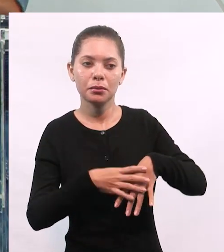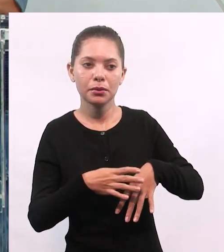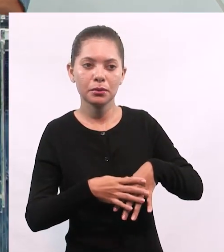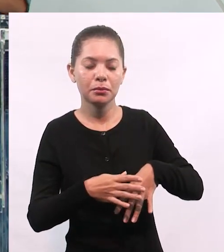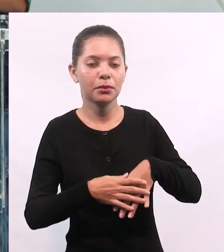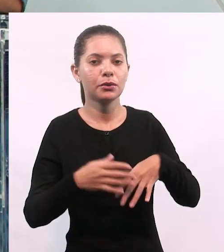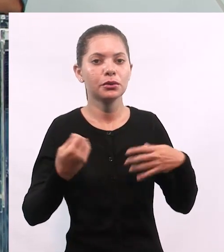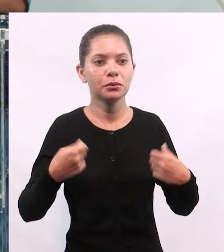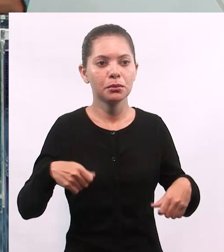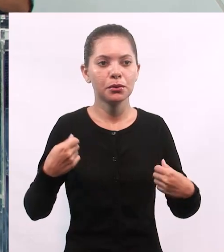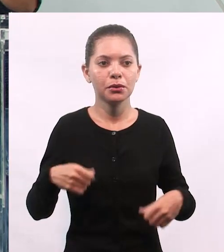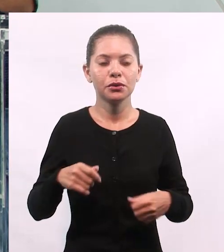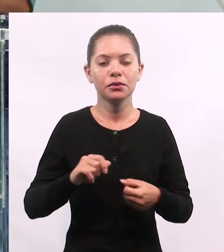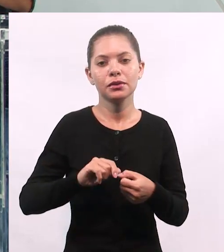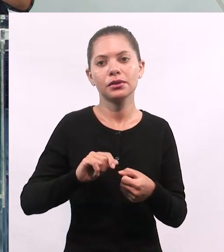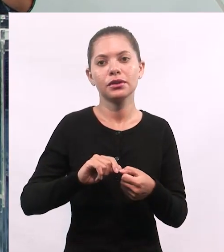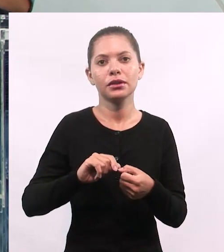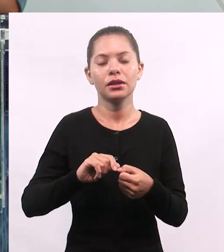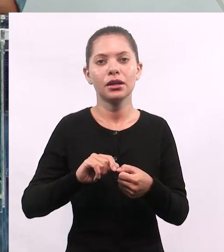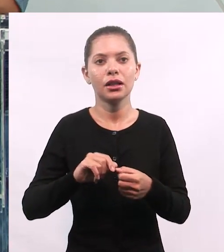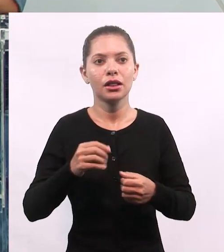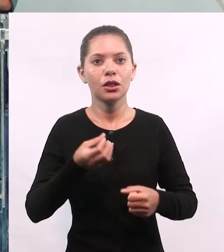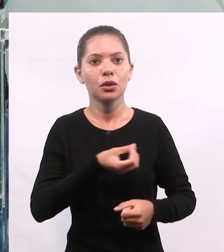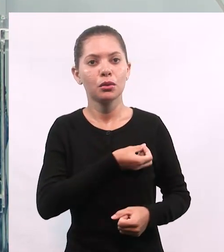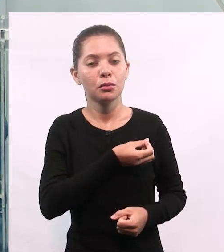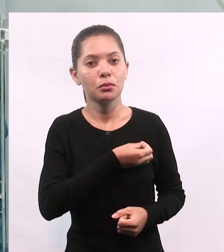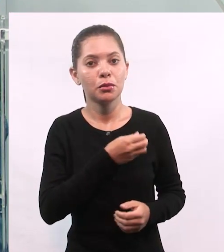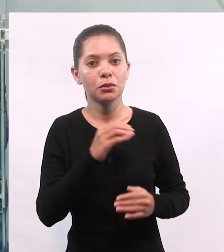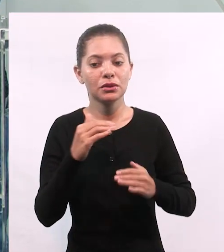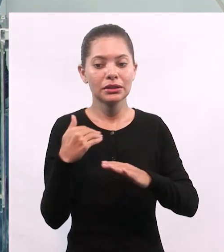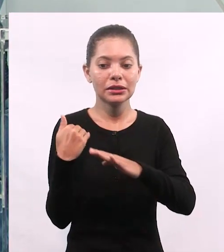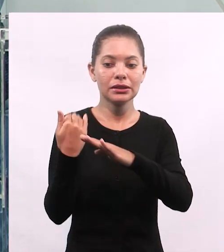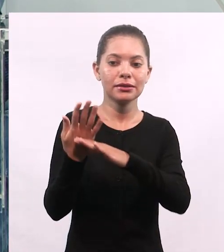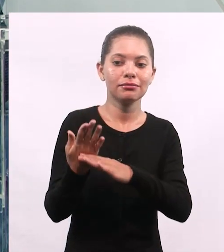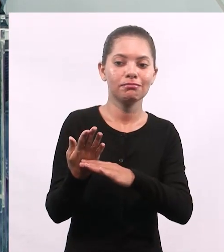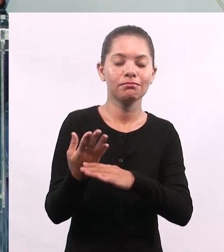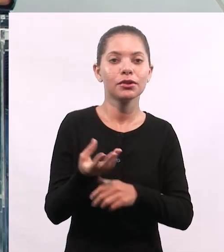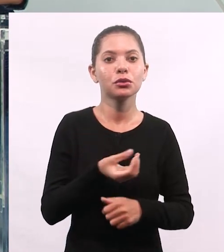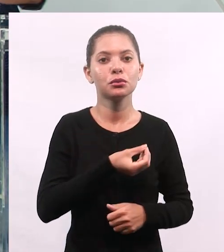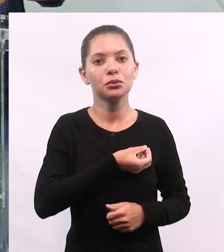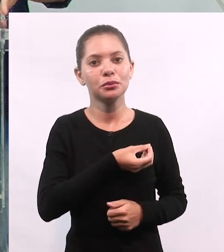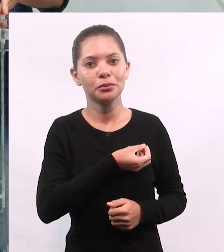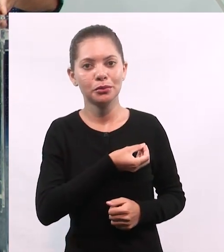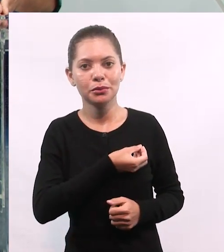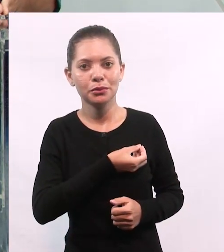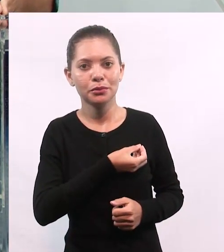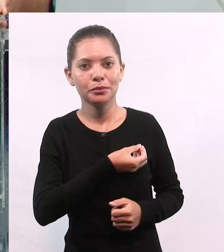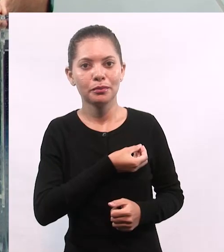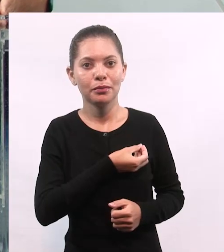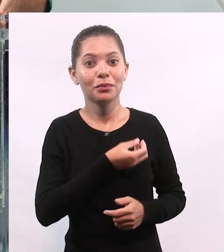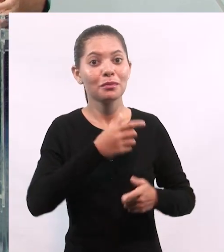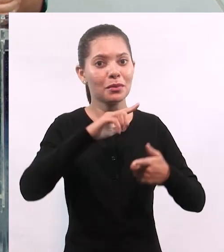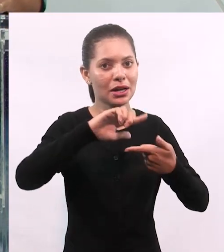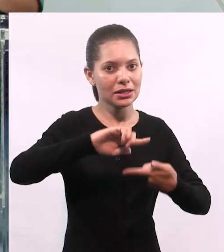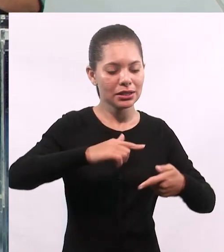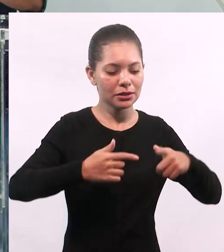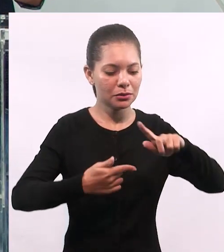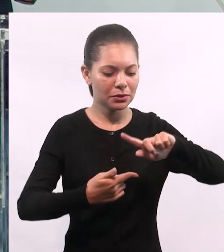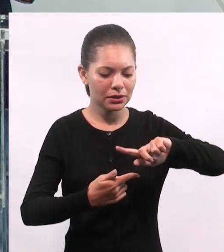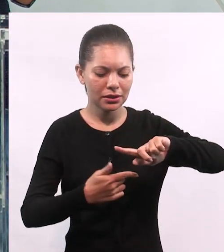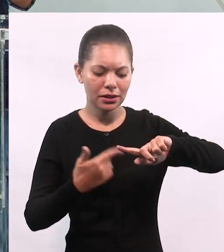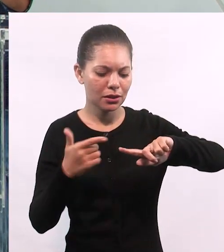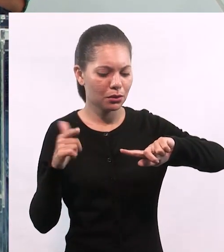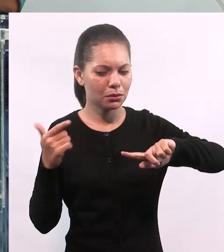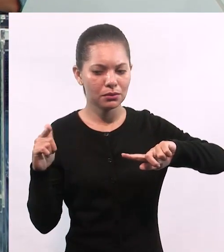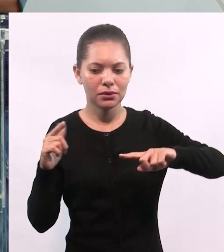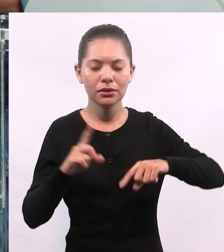é possível se construir o conceito de números que extrapola os números racionais. Só que quando eu vou para a geometria, eu não